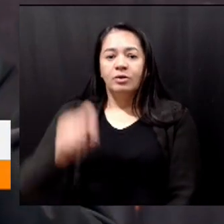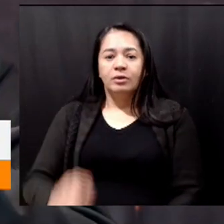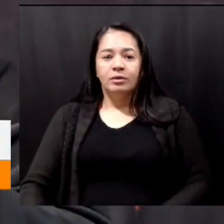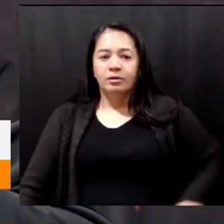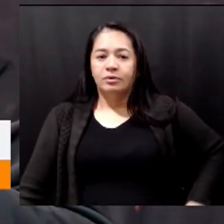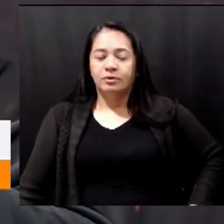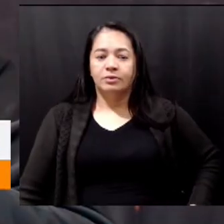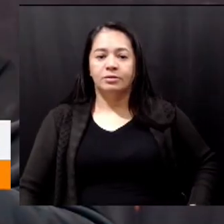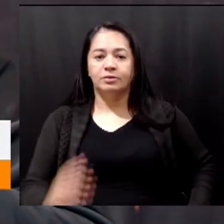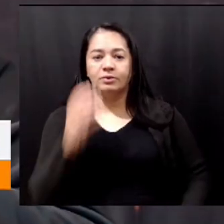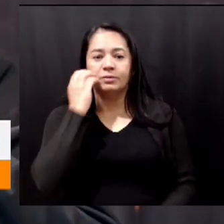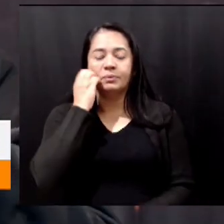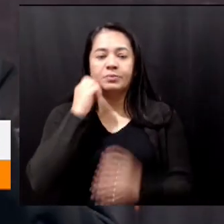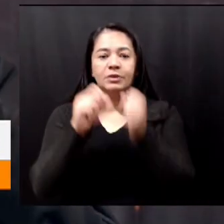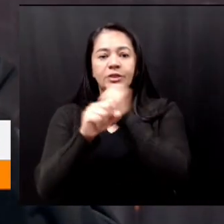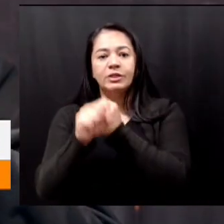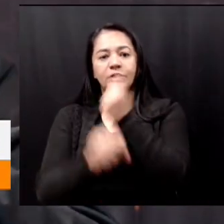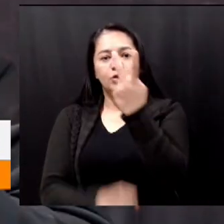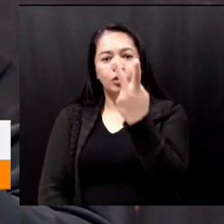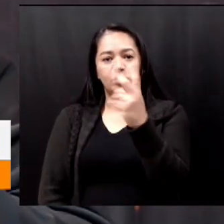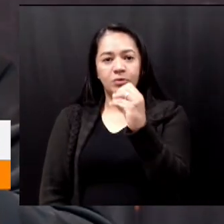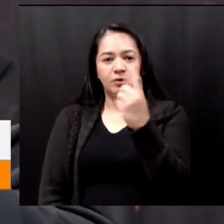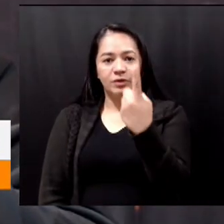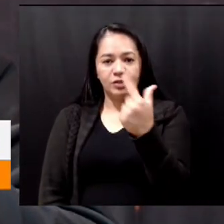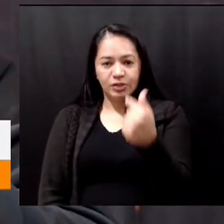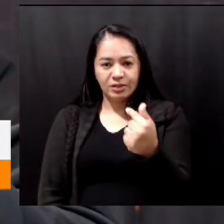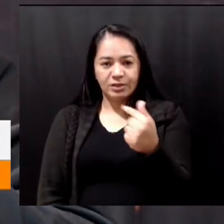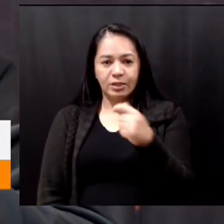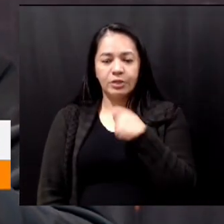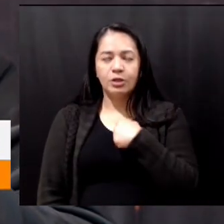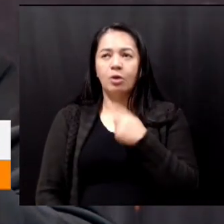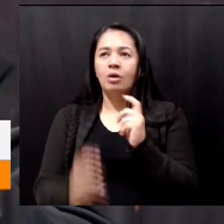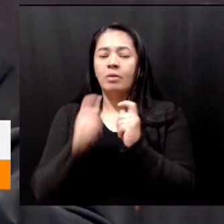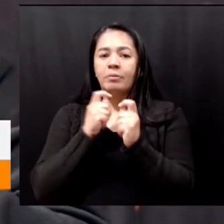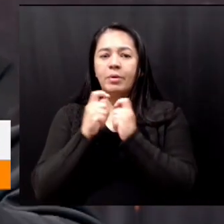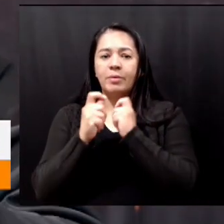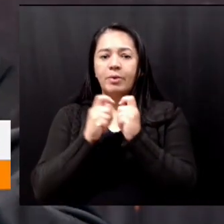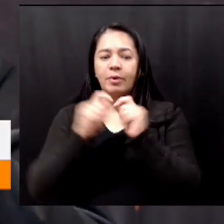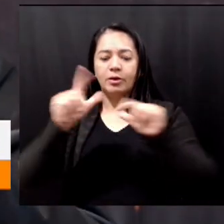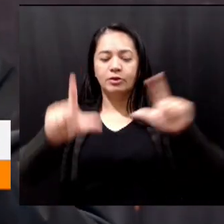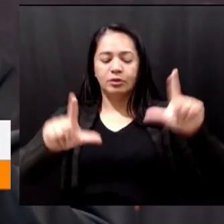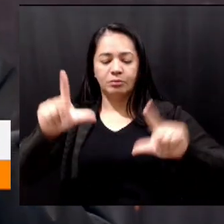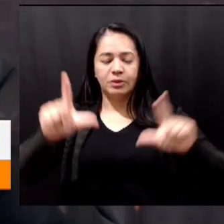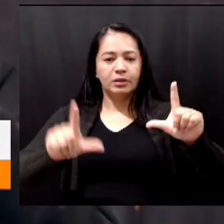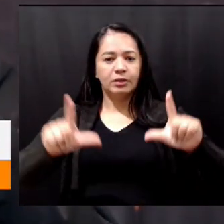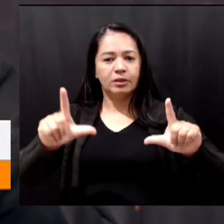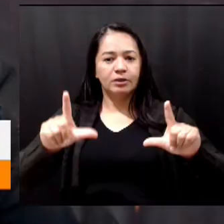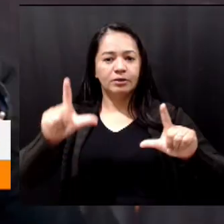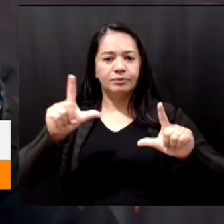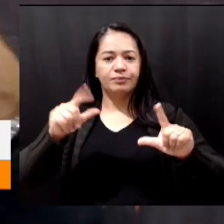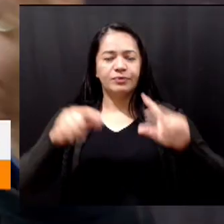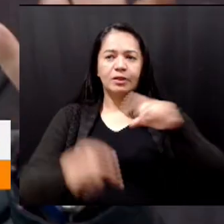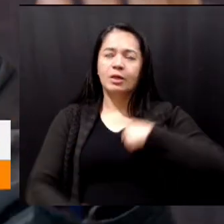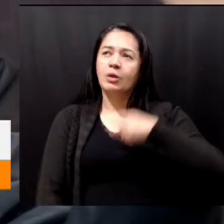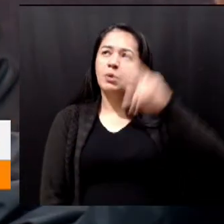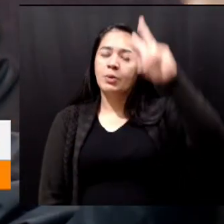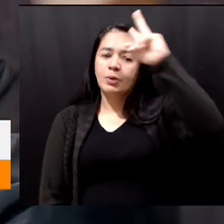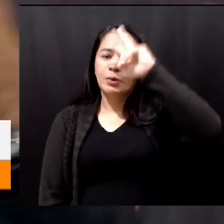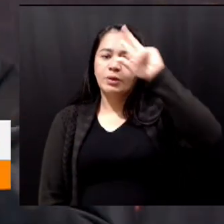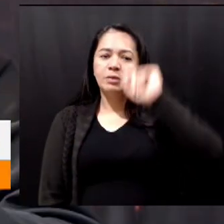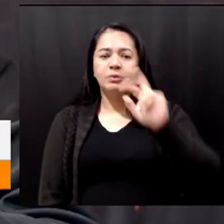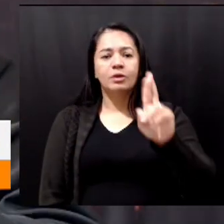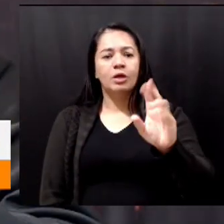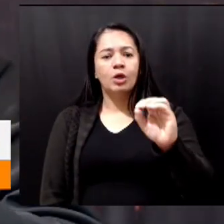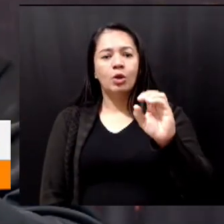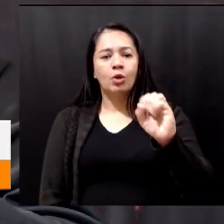eu dei uma entrevista numa TV local, me lembro que inclusive a Rose, que hoje é secretária